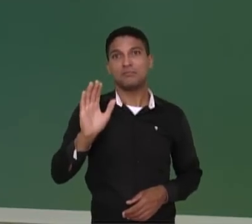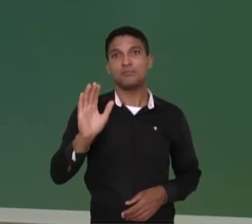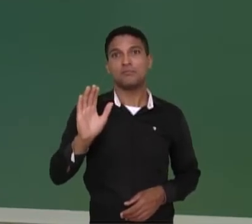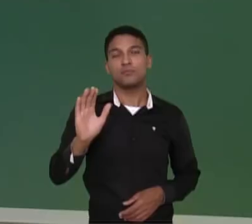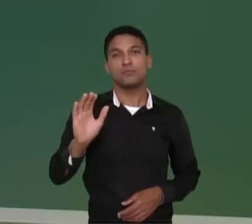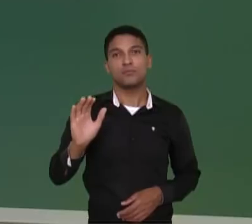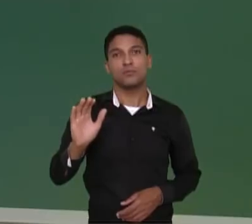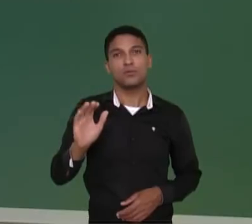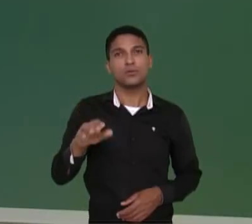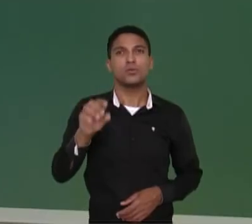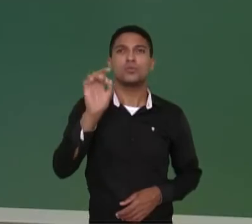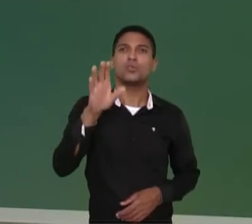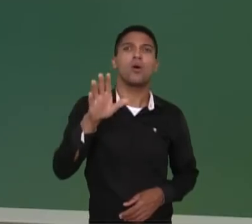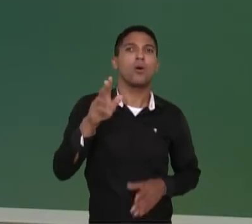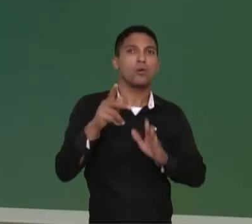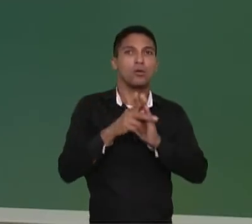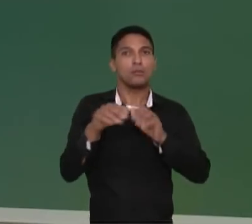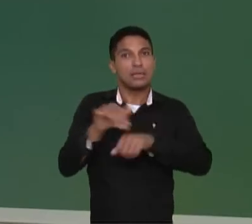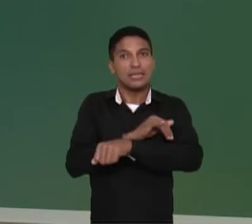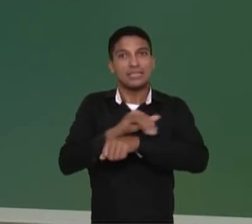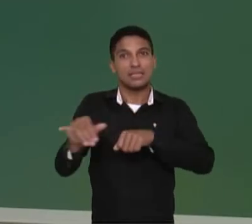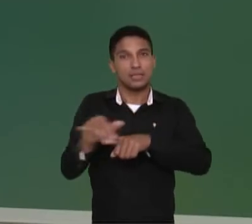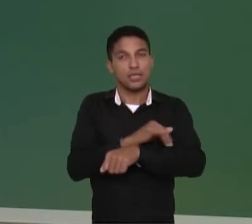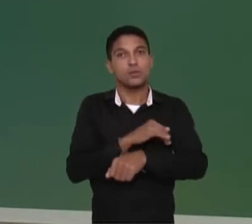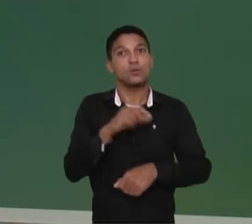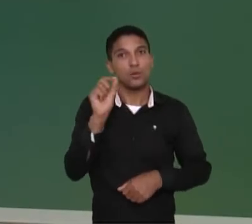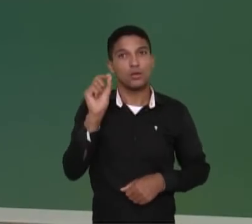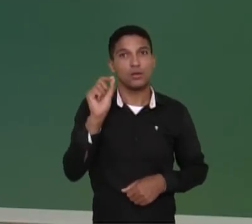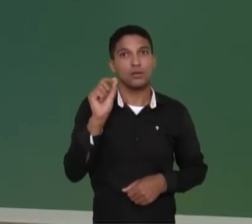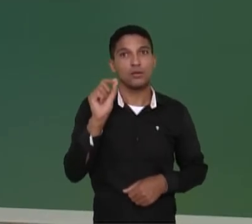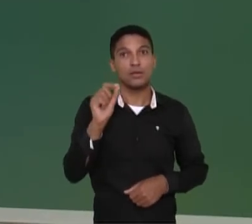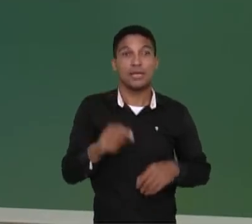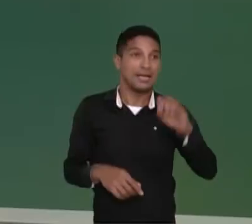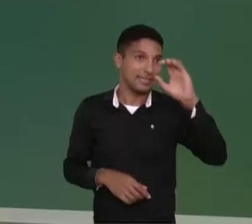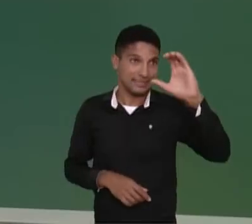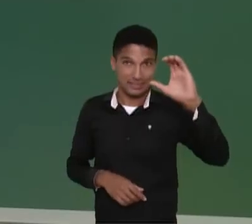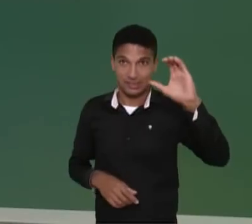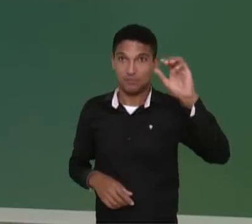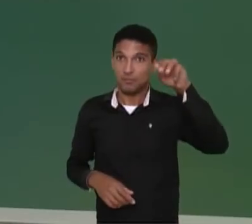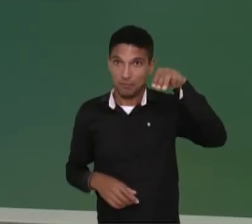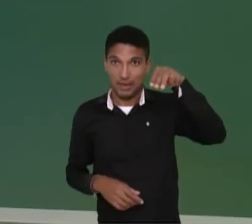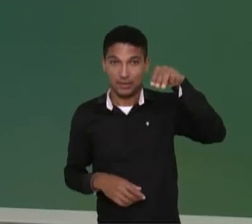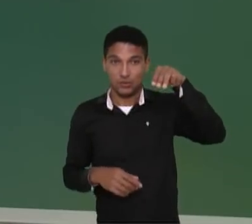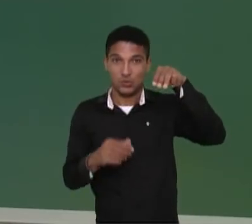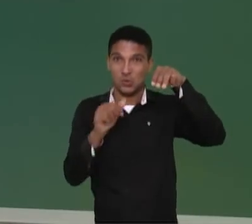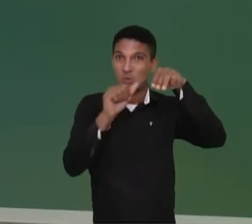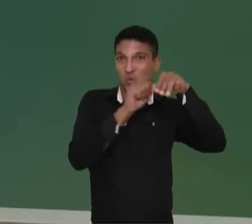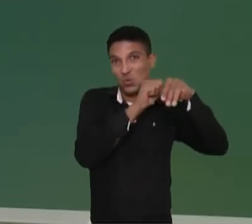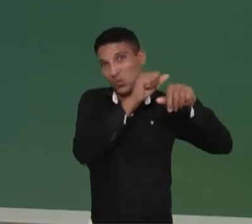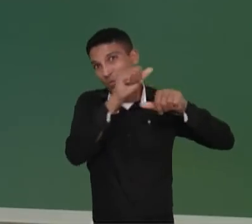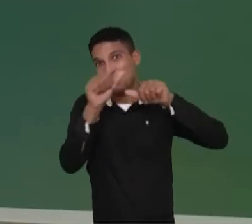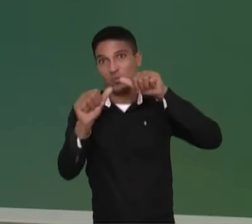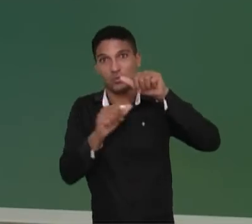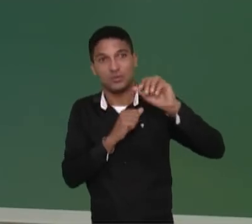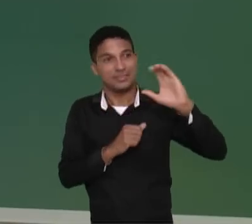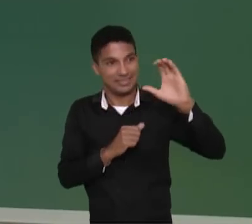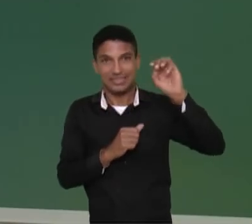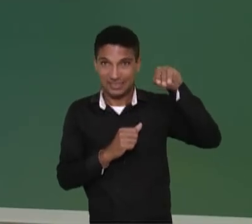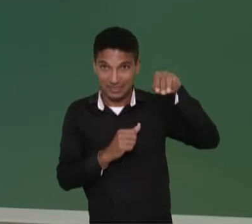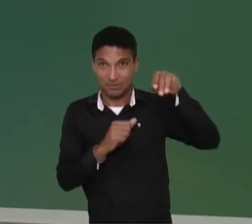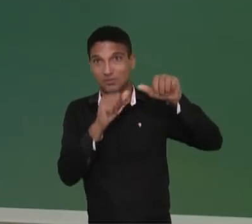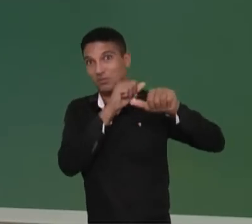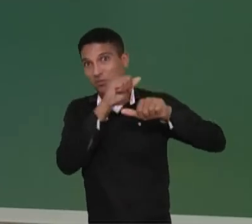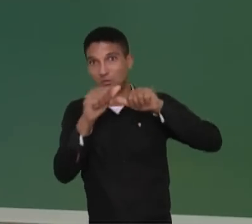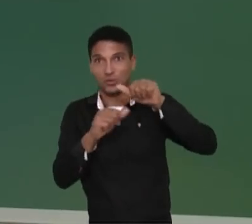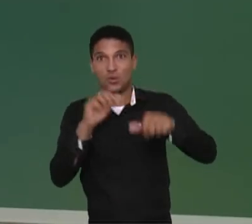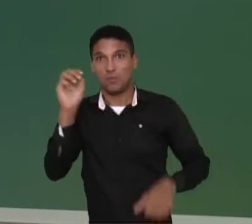você decorar aquela conversão de centímetro para metro, de metro para quilômetro, e realizar ela antes, você não